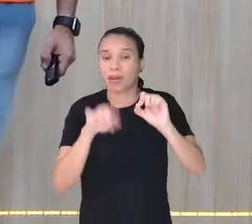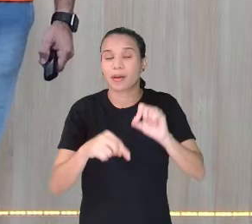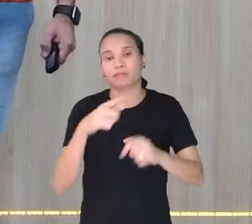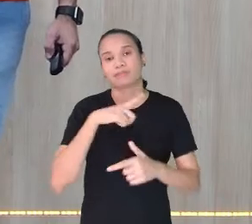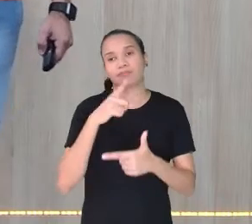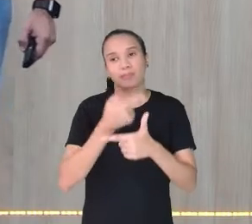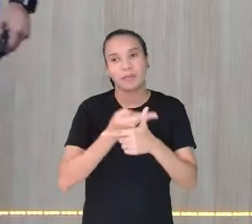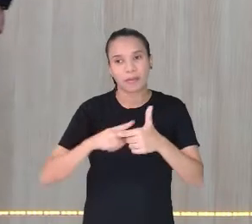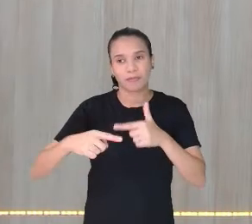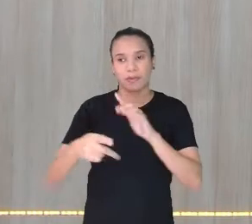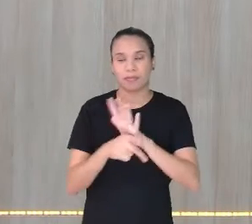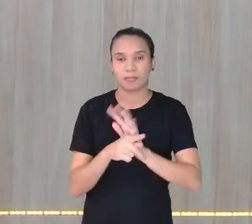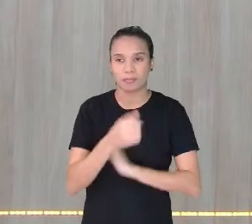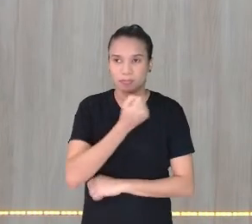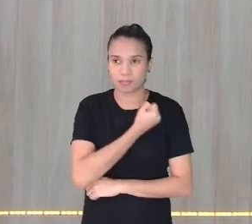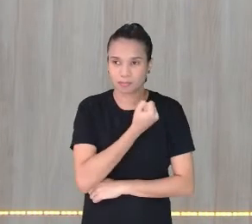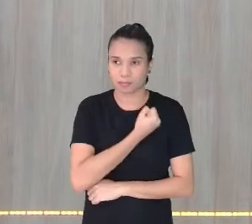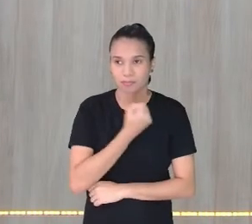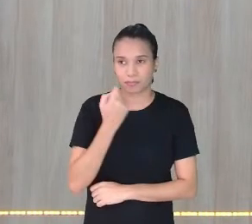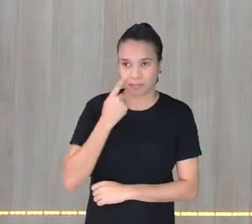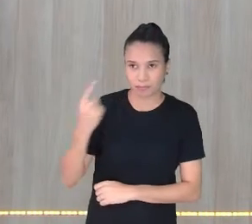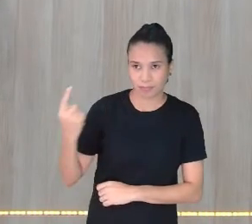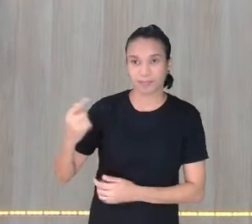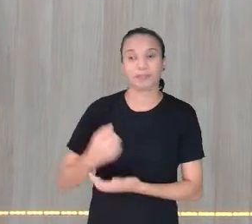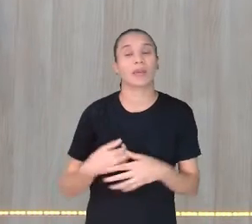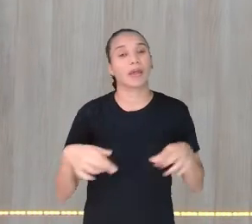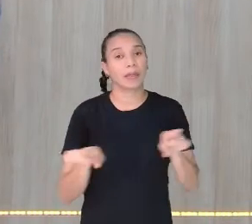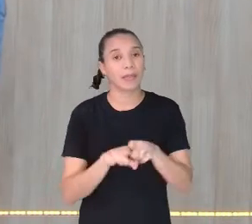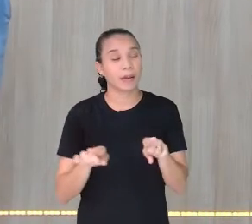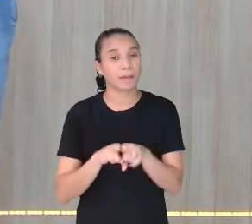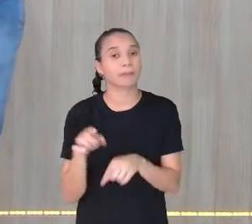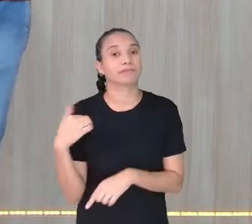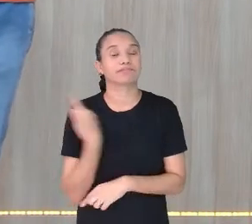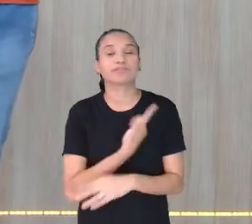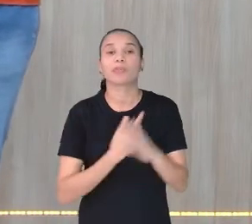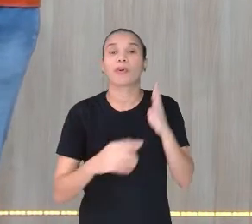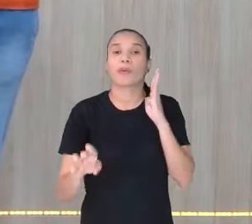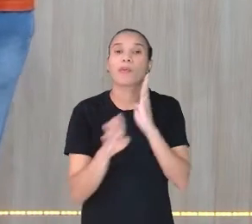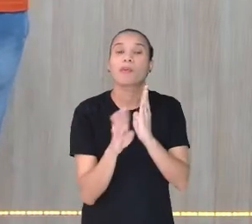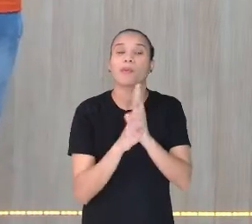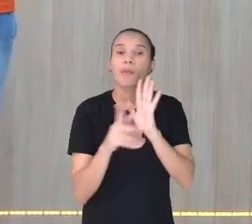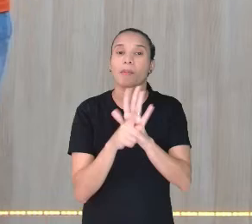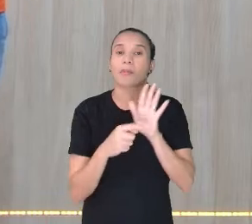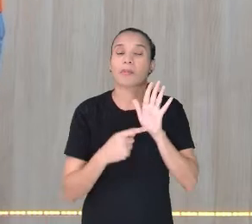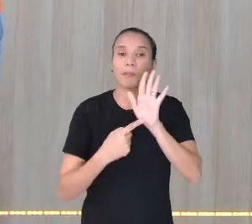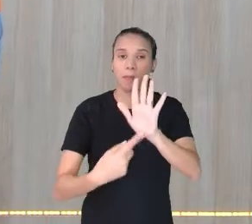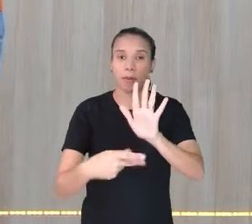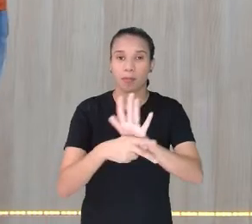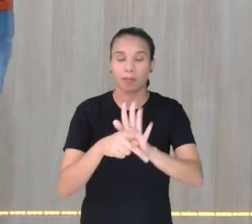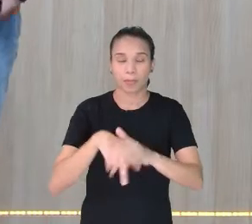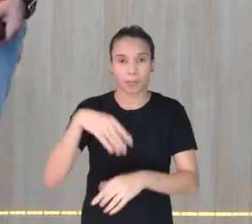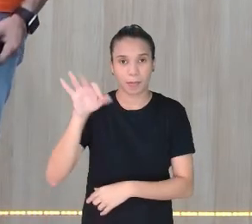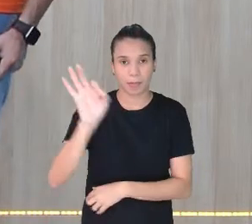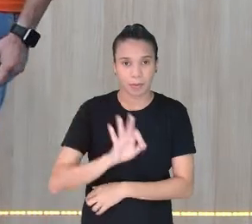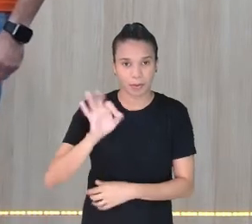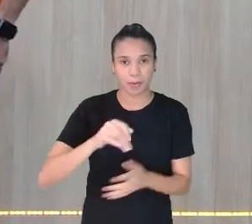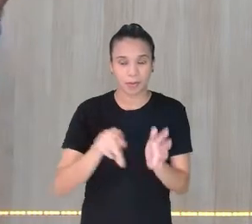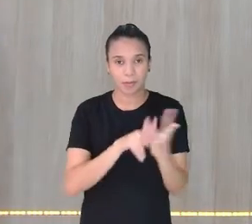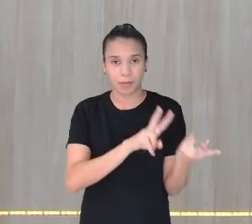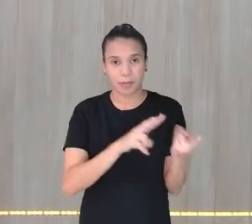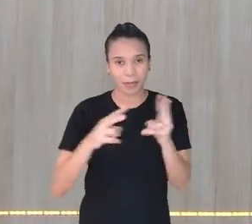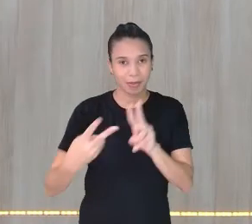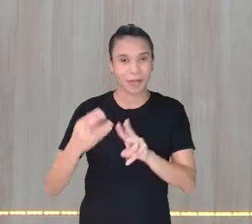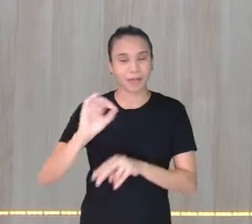uma divisão entre dois números. Outra forma da gente encontrar essa representação decimal das frações